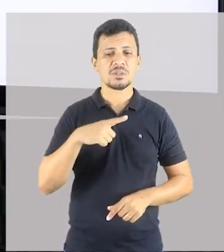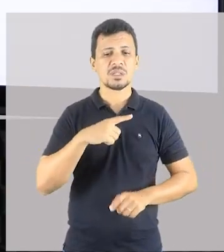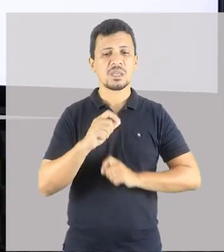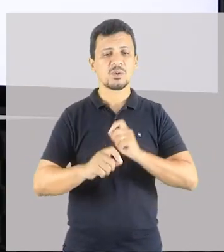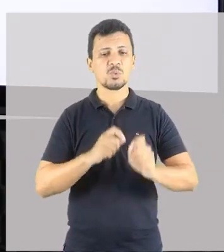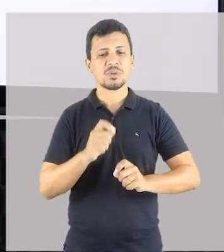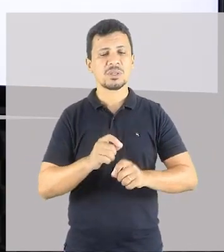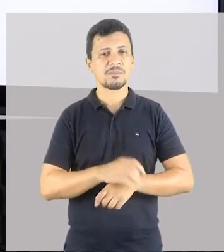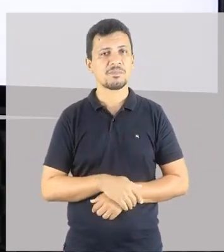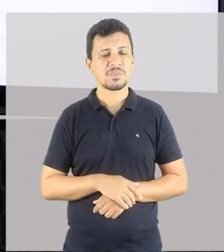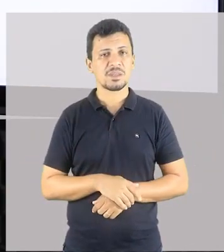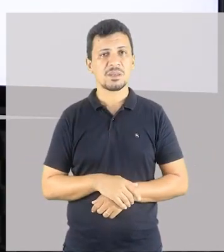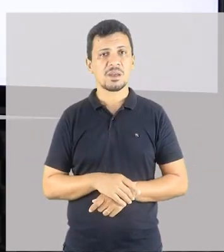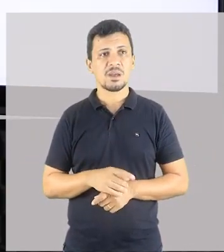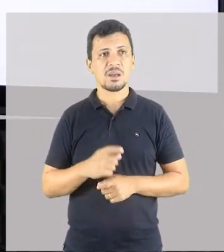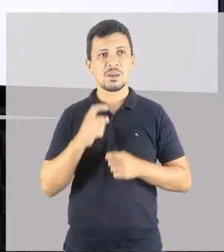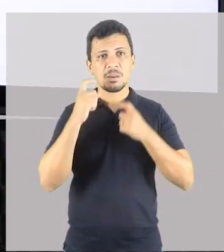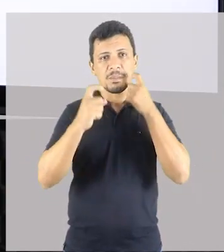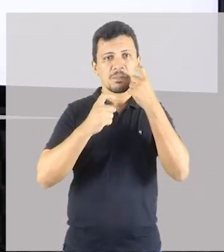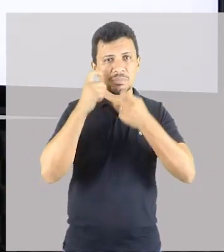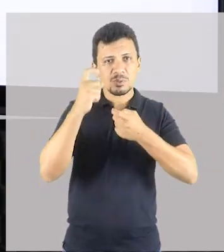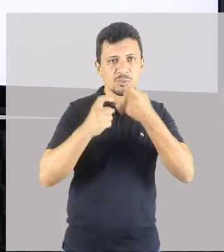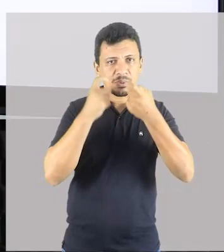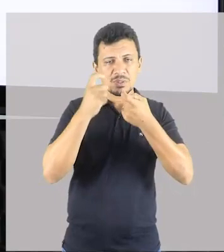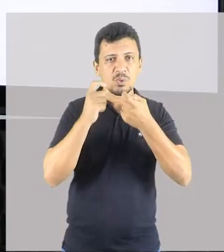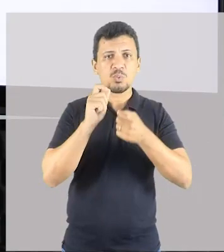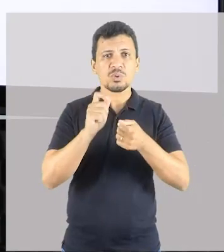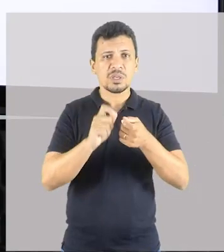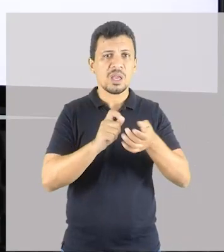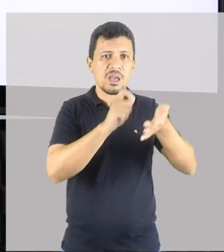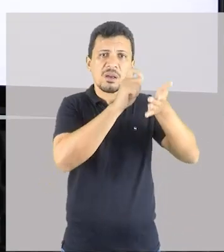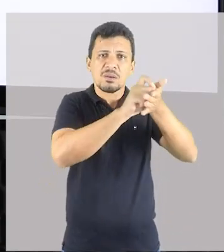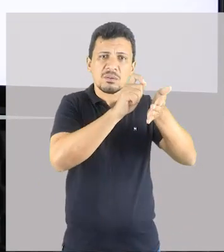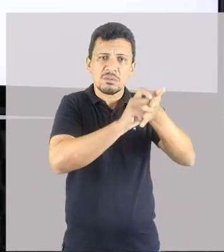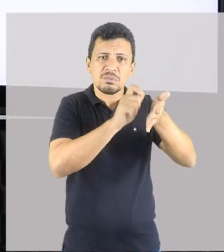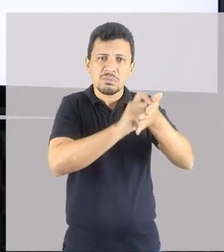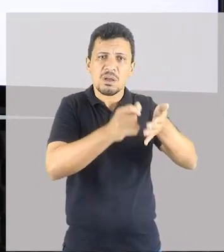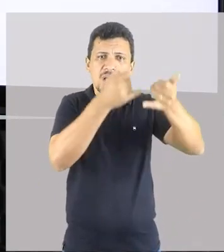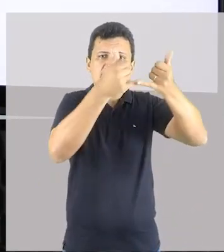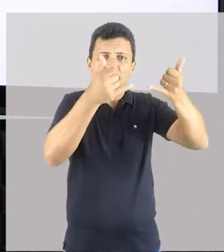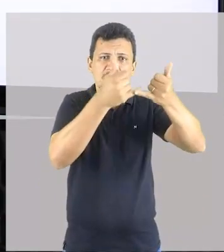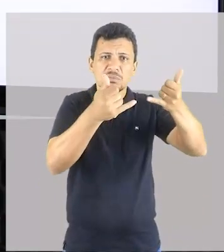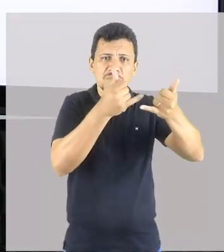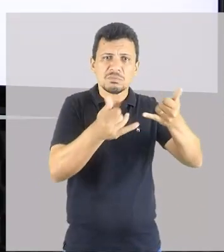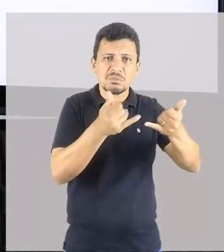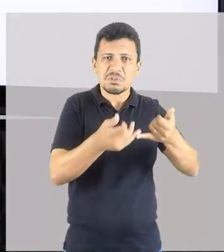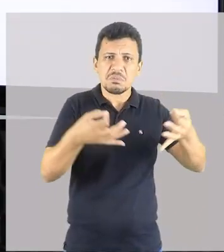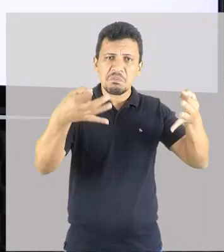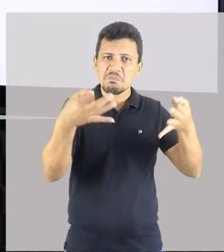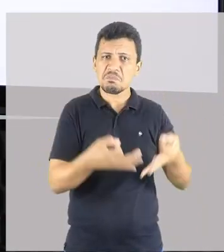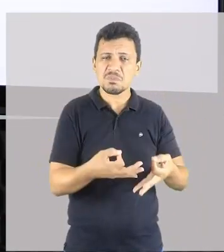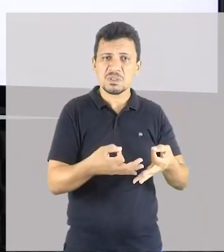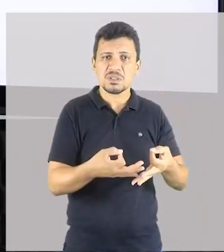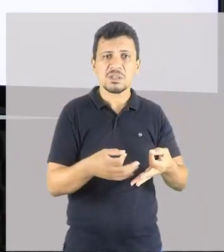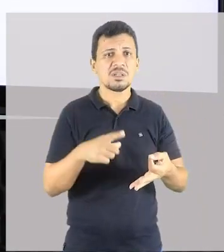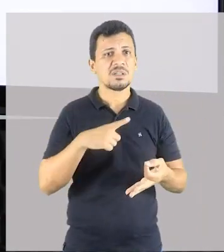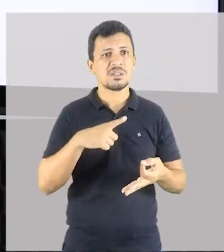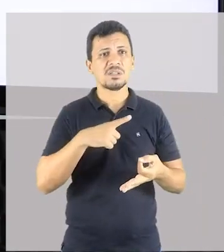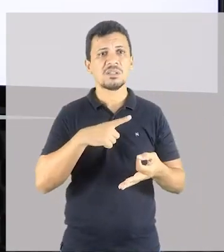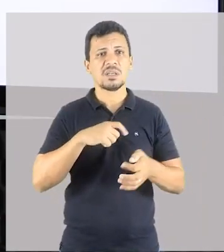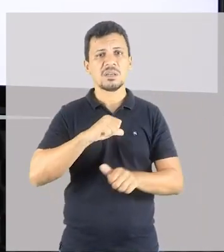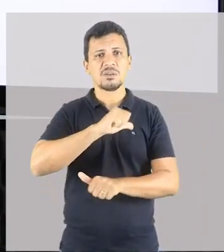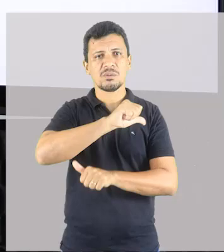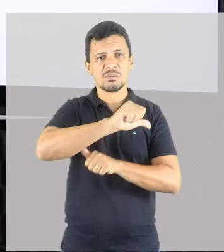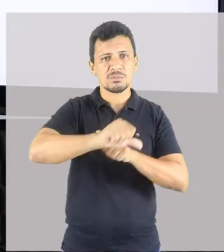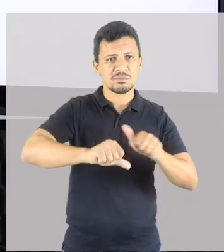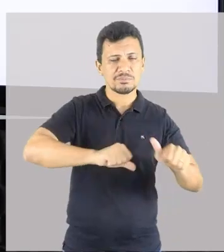traz muito a preocupação com a métrica, com a questão das rimas, dos versos. Aqui há um rompimento disso.